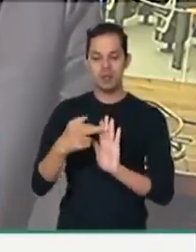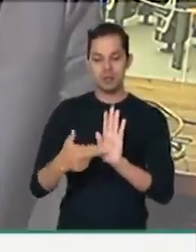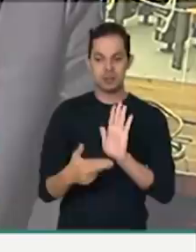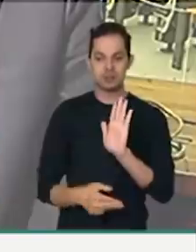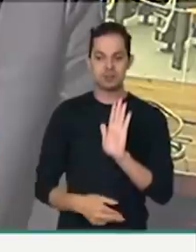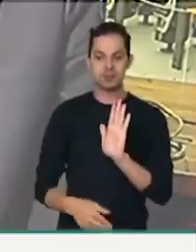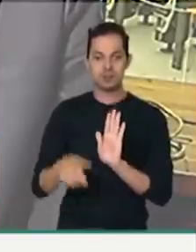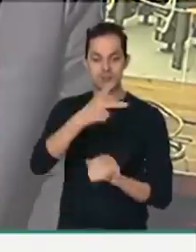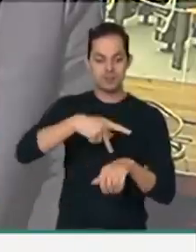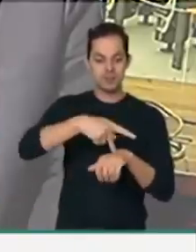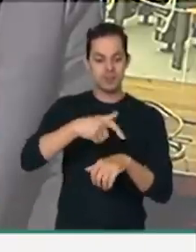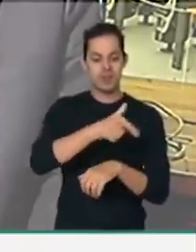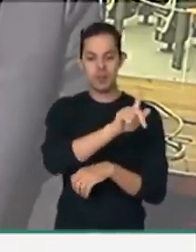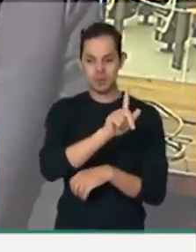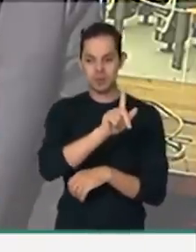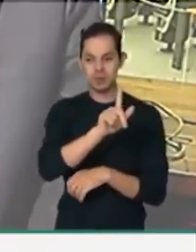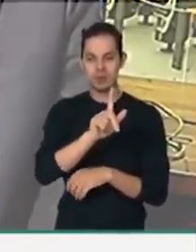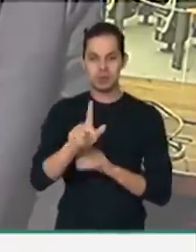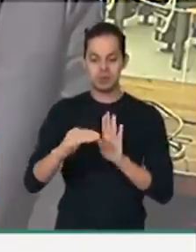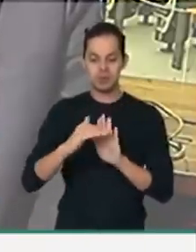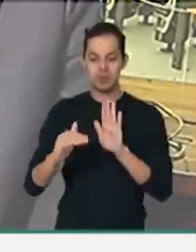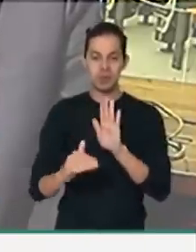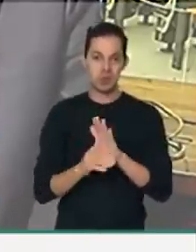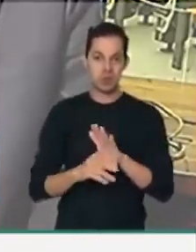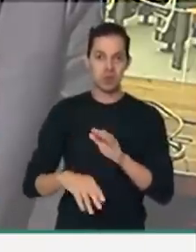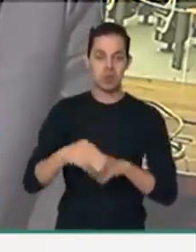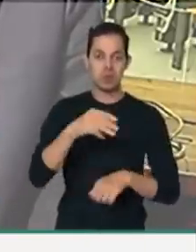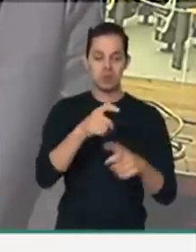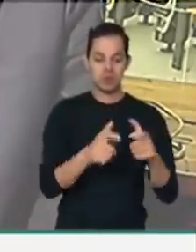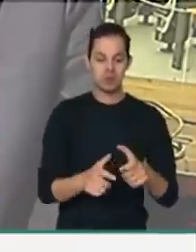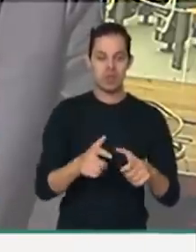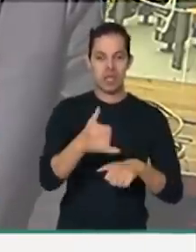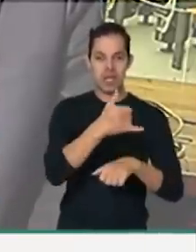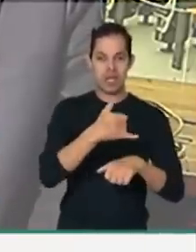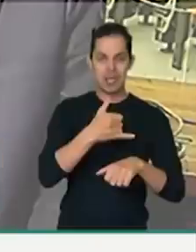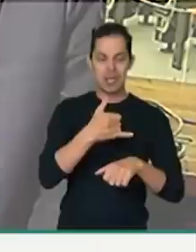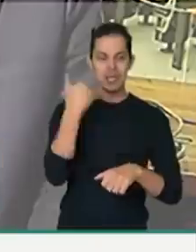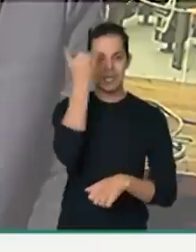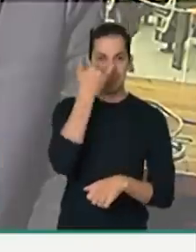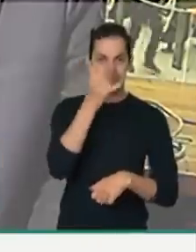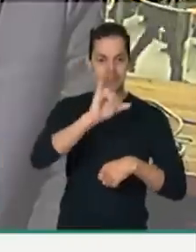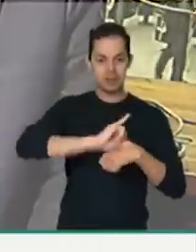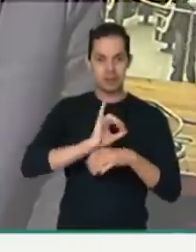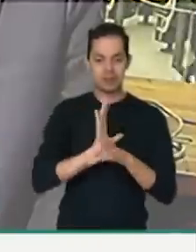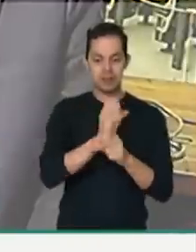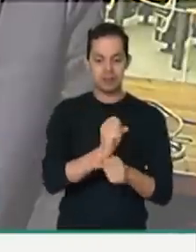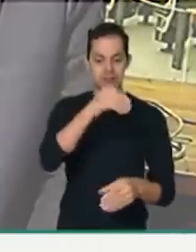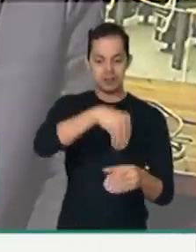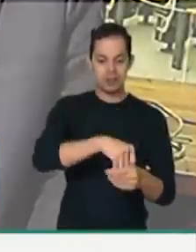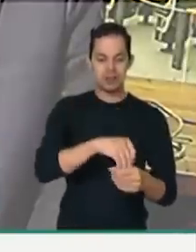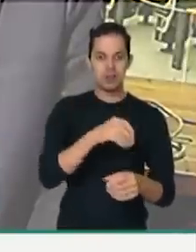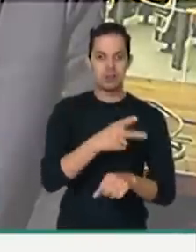um protocolo internacional, é o protocolo de Madrid, que atualmente é composto por 108 países.